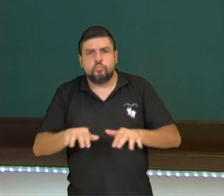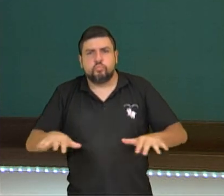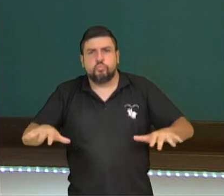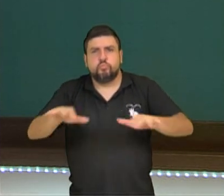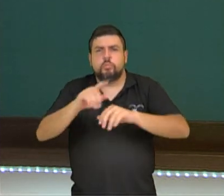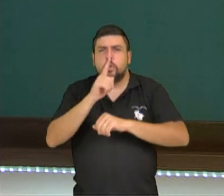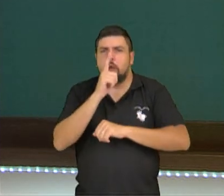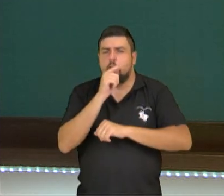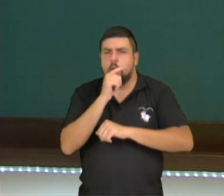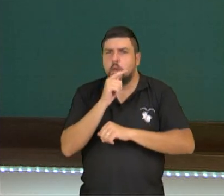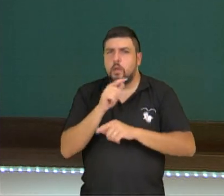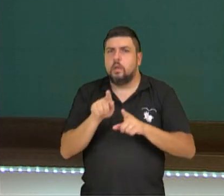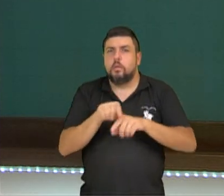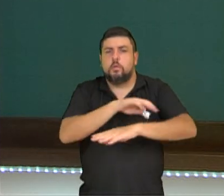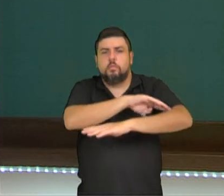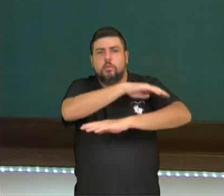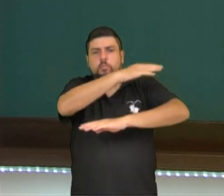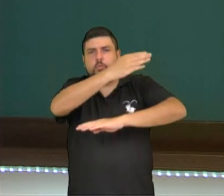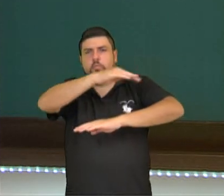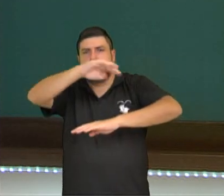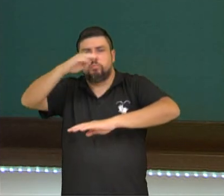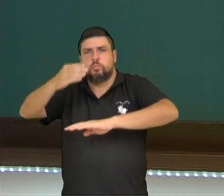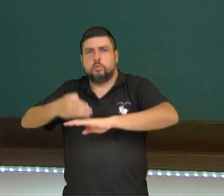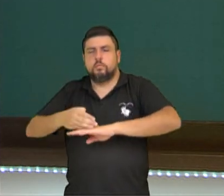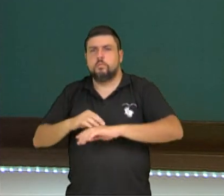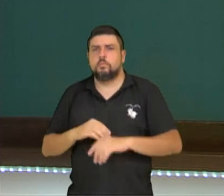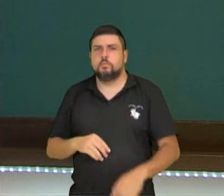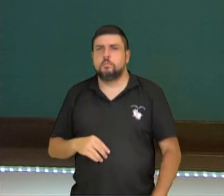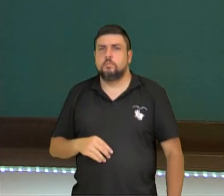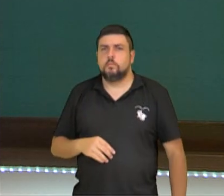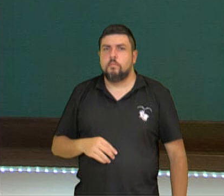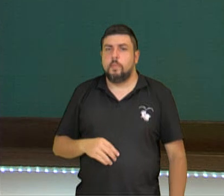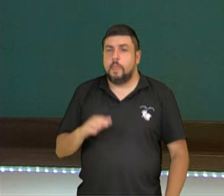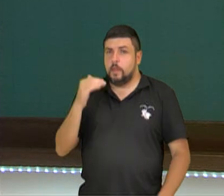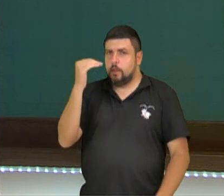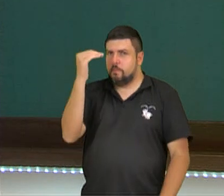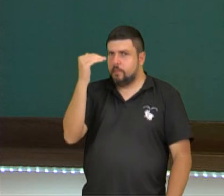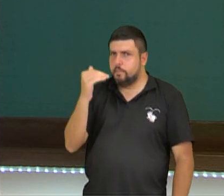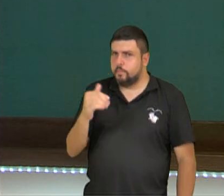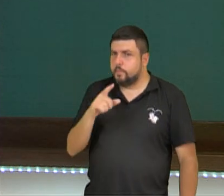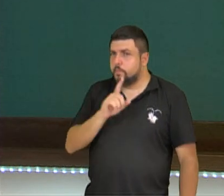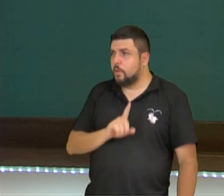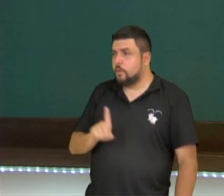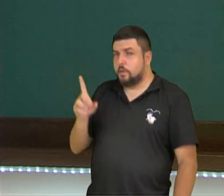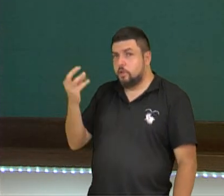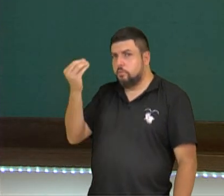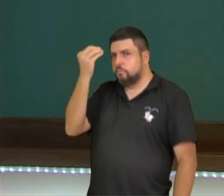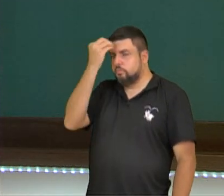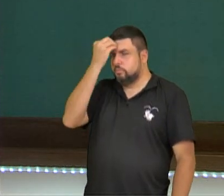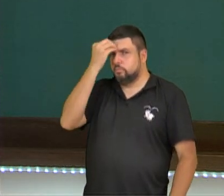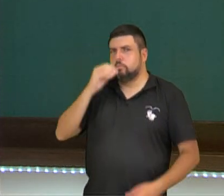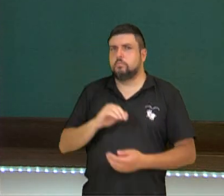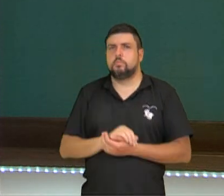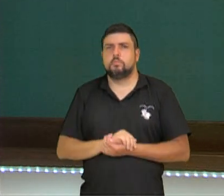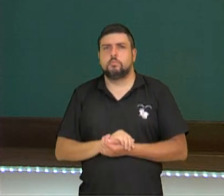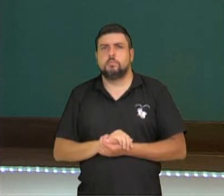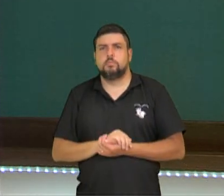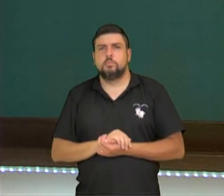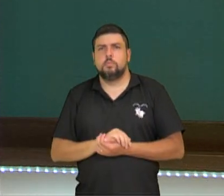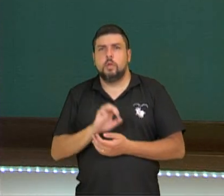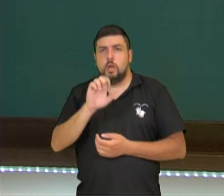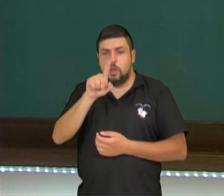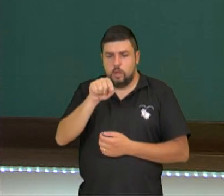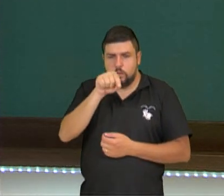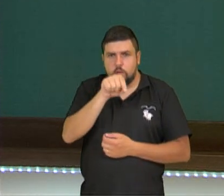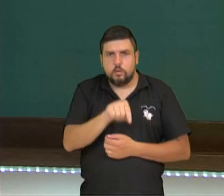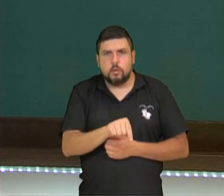relevo. Esses aqui não podem ser esquecidos, porque eles são os fatores, ou seja, é uma